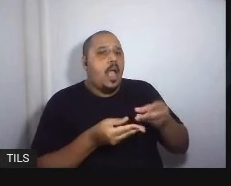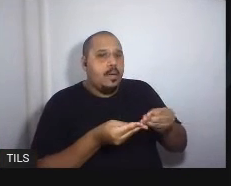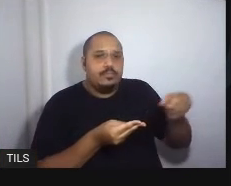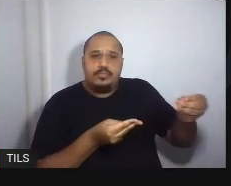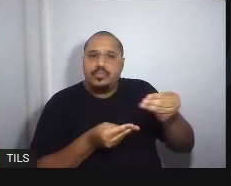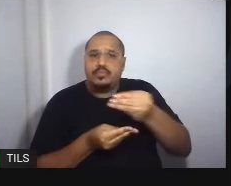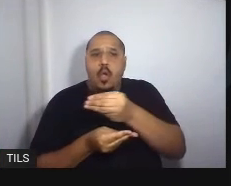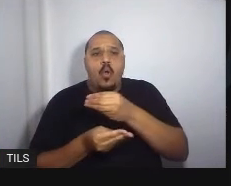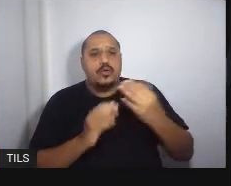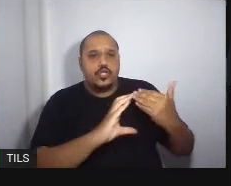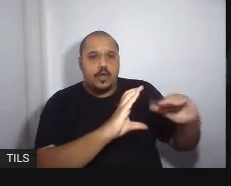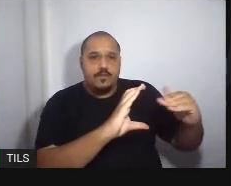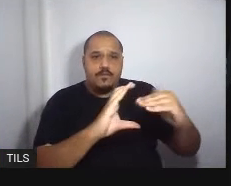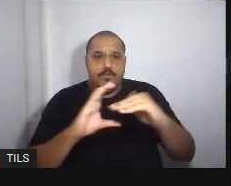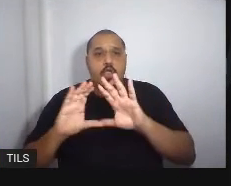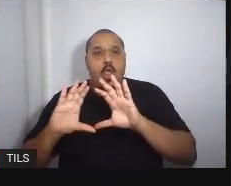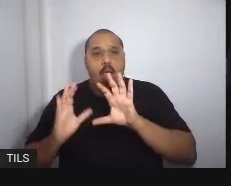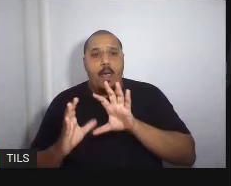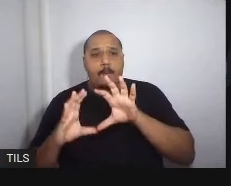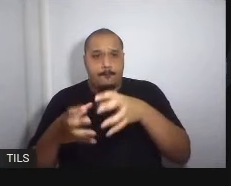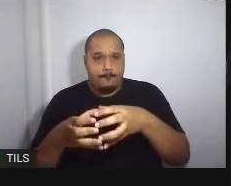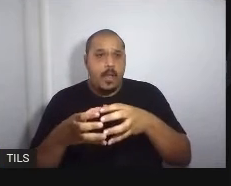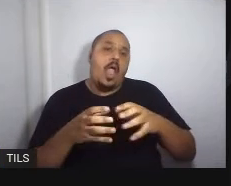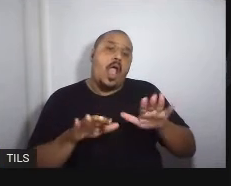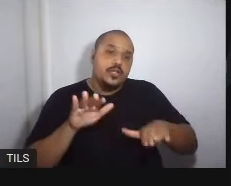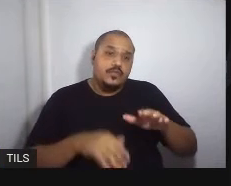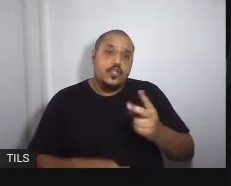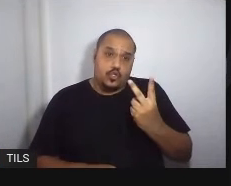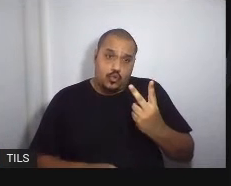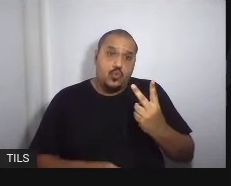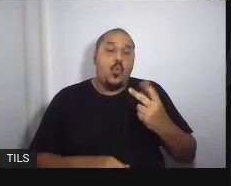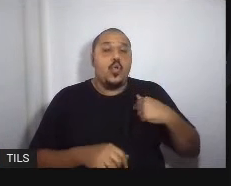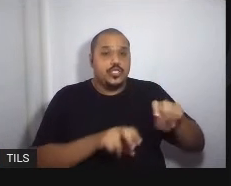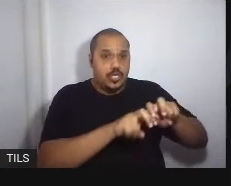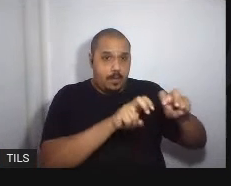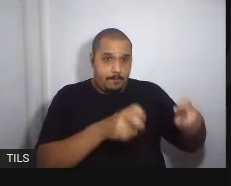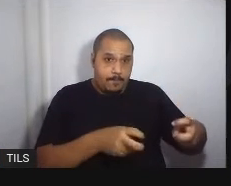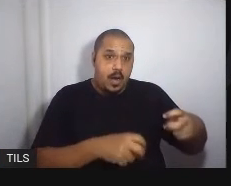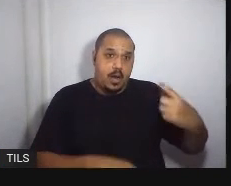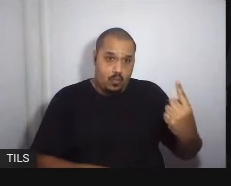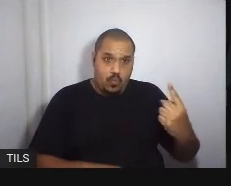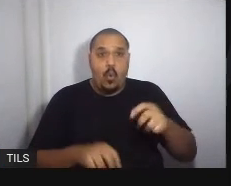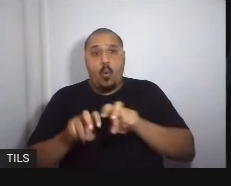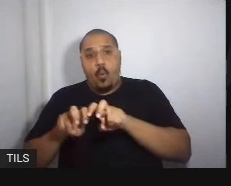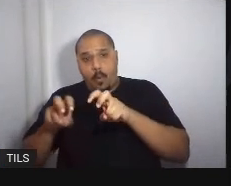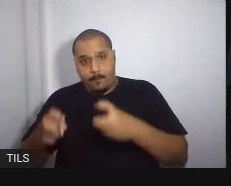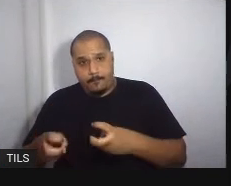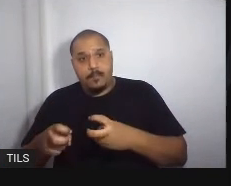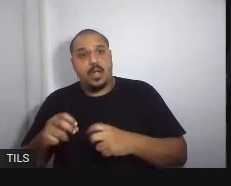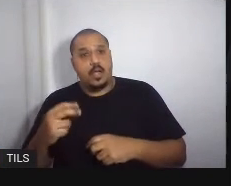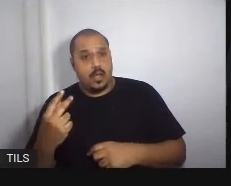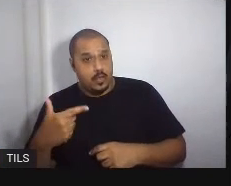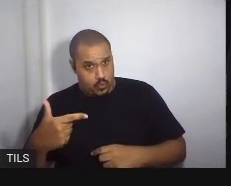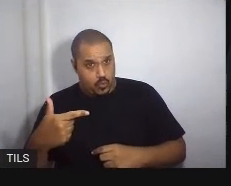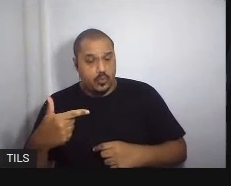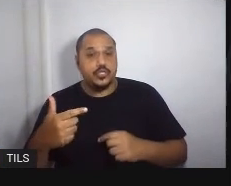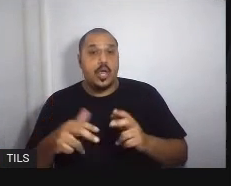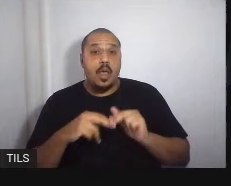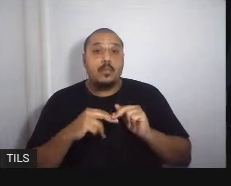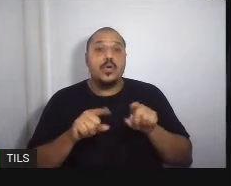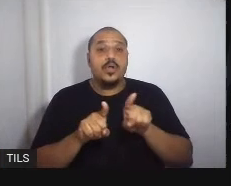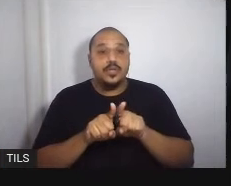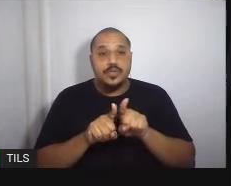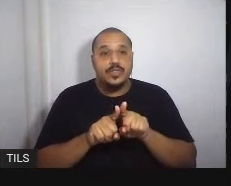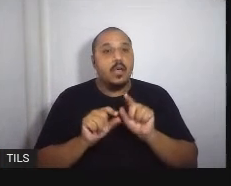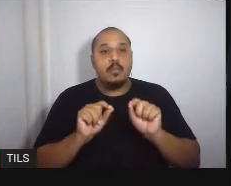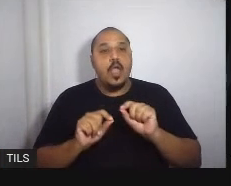um departamento hipotético que tem 2 bancas, então banca 1 e banca 2, a planilha de avaliação, que é o anexo